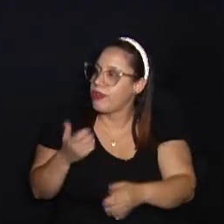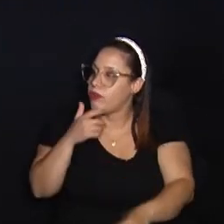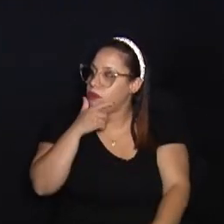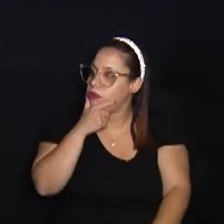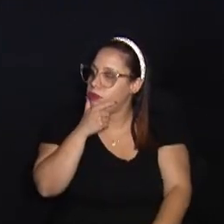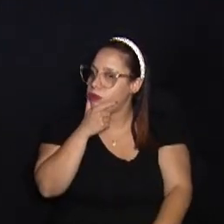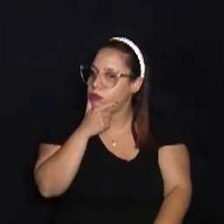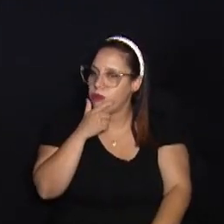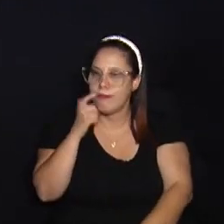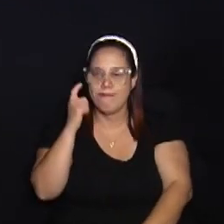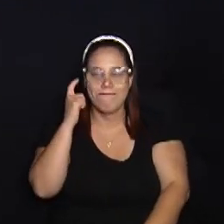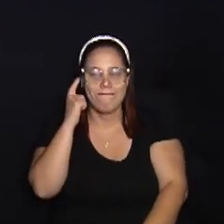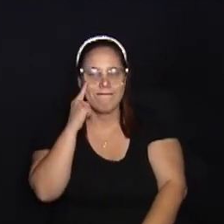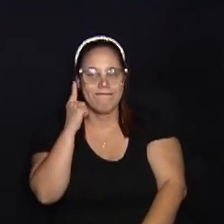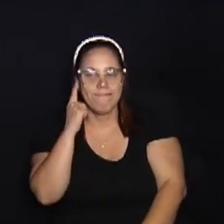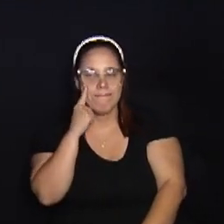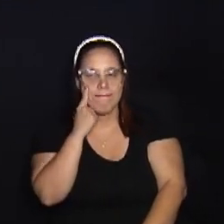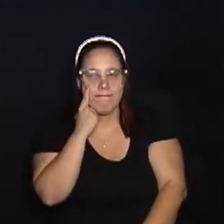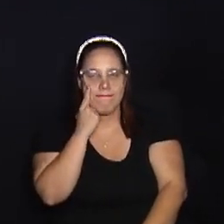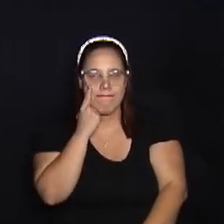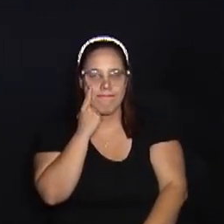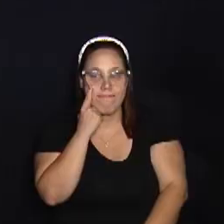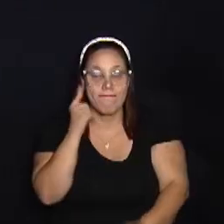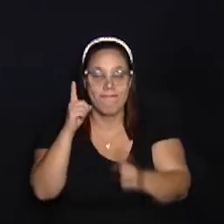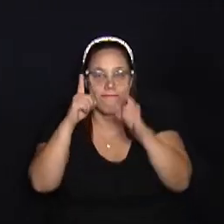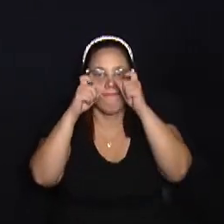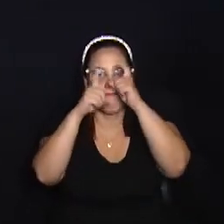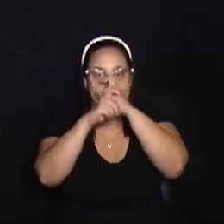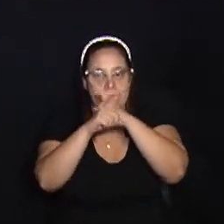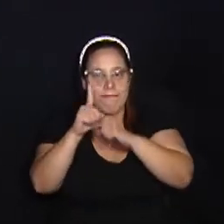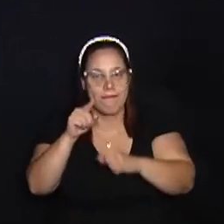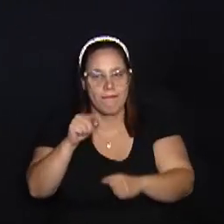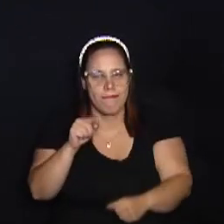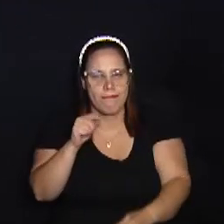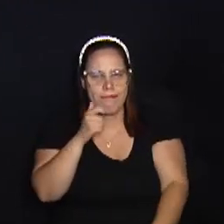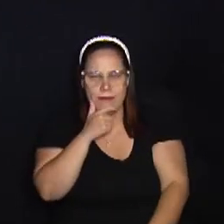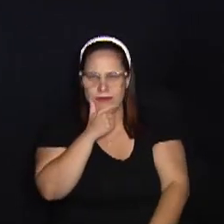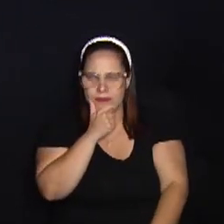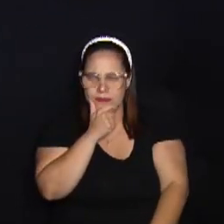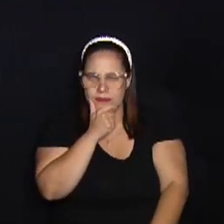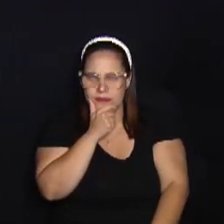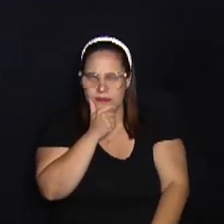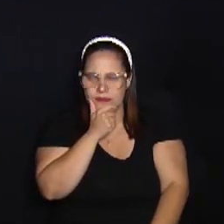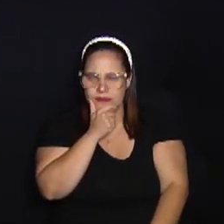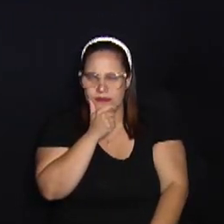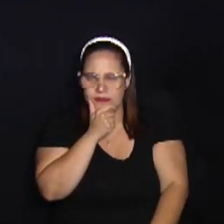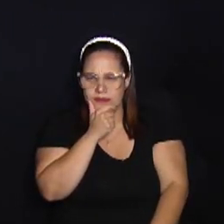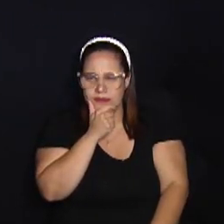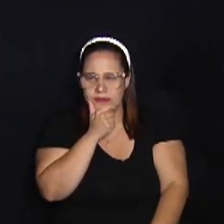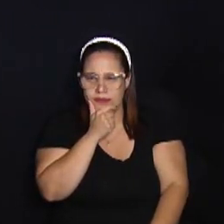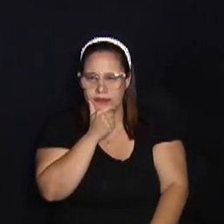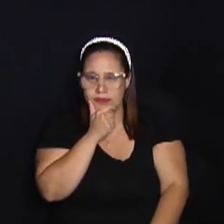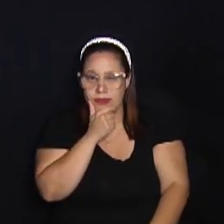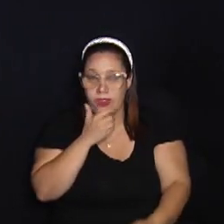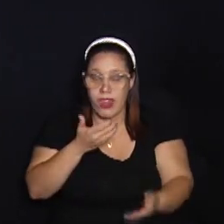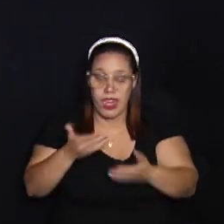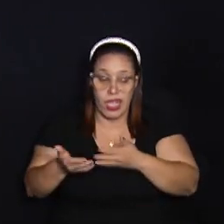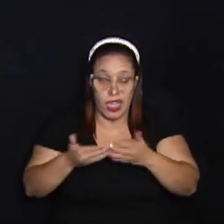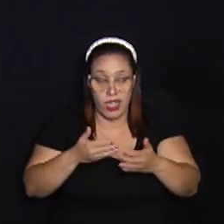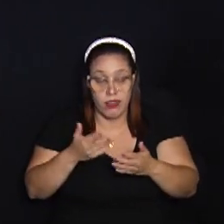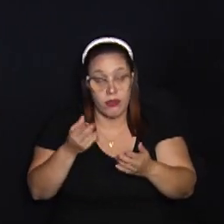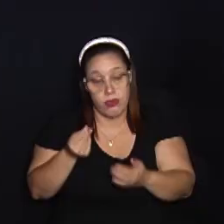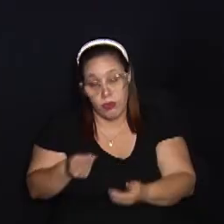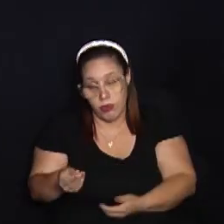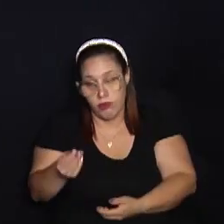profissão? Olha, eu acho que um grande desafio, né, além da gente lidar com essas